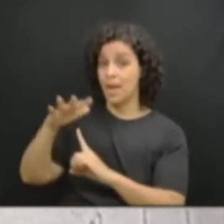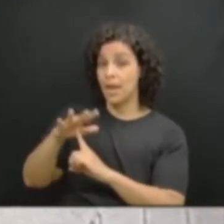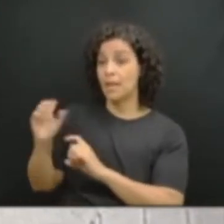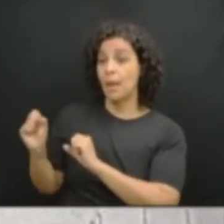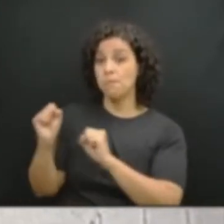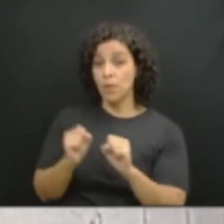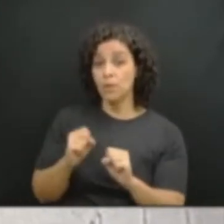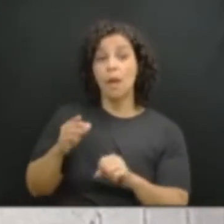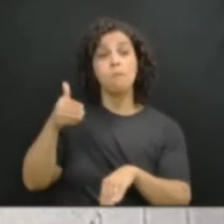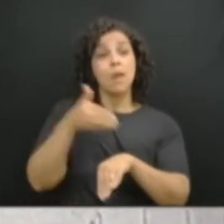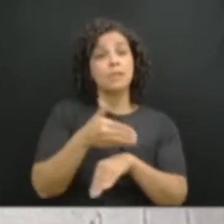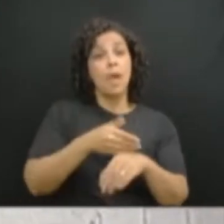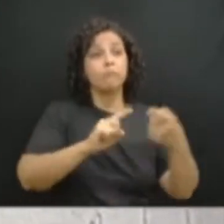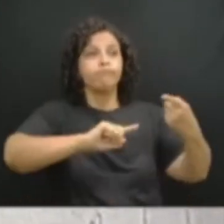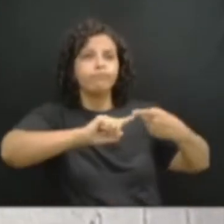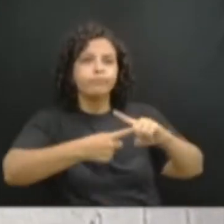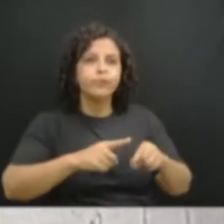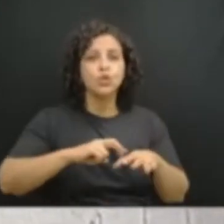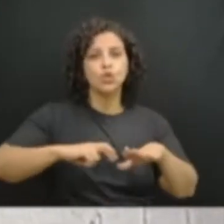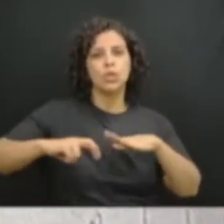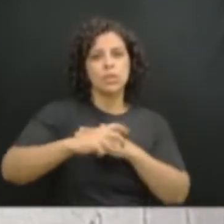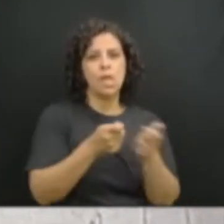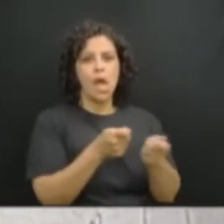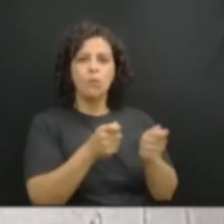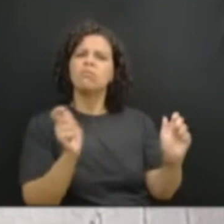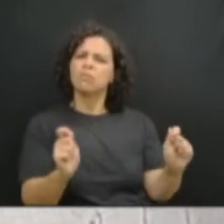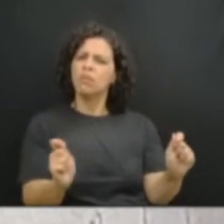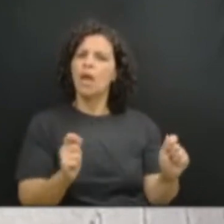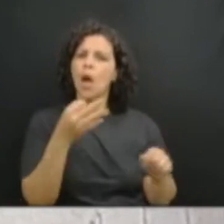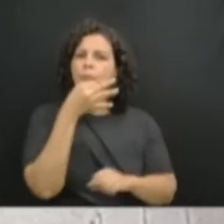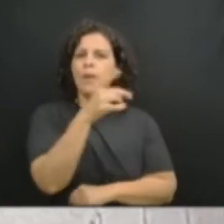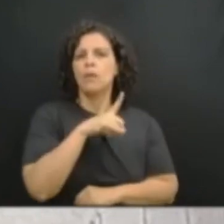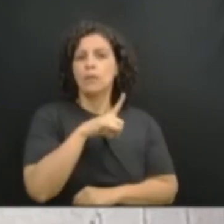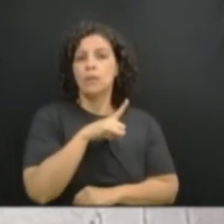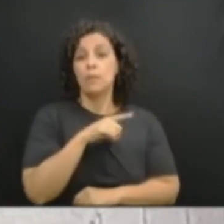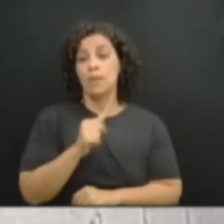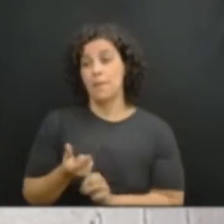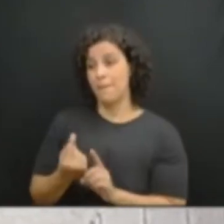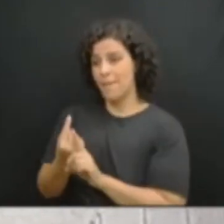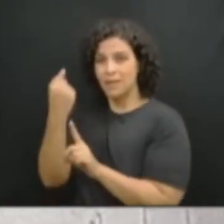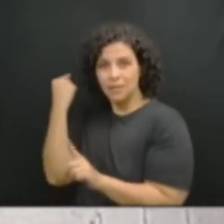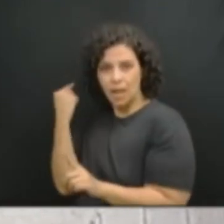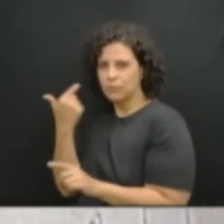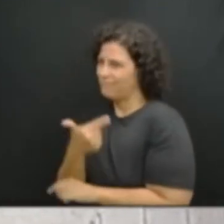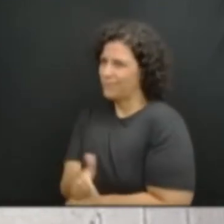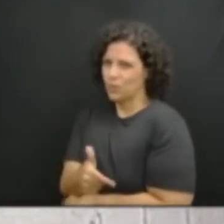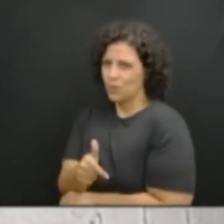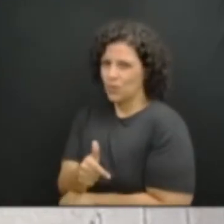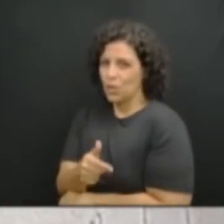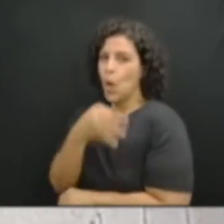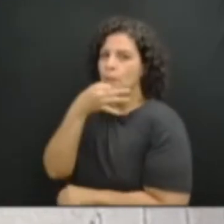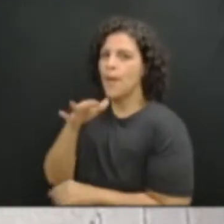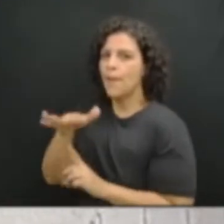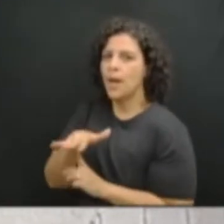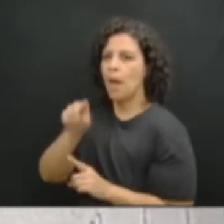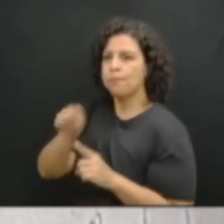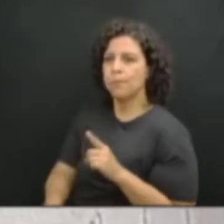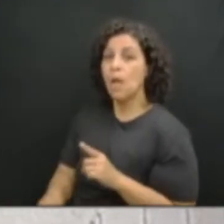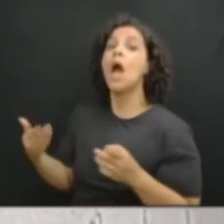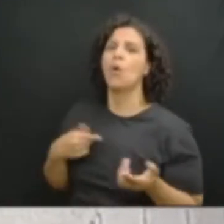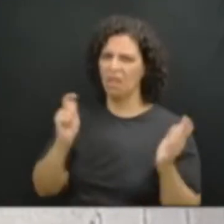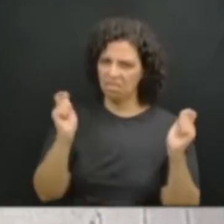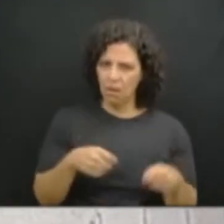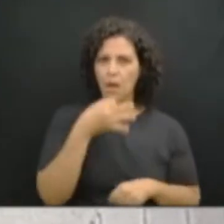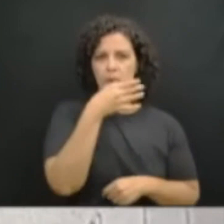ter presença no Conselho de Gestão. Não tinha essa resolução no governo passado. Mais do que isso,